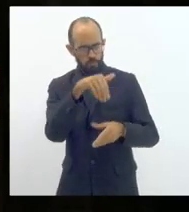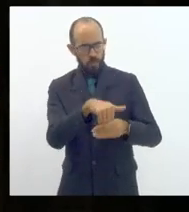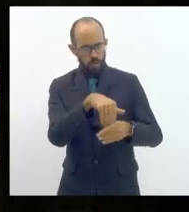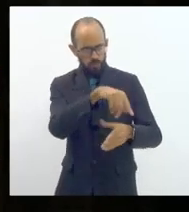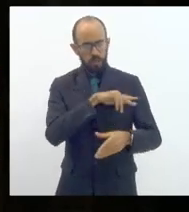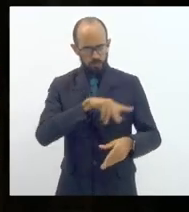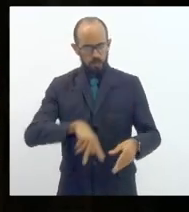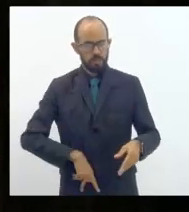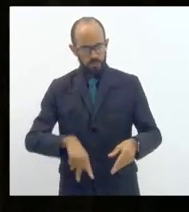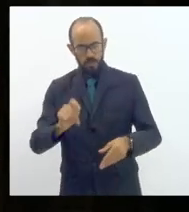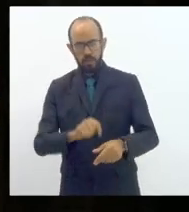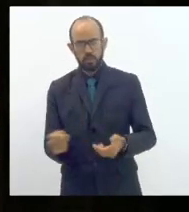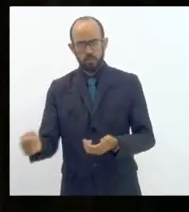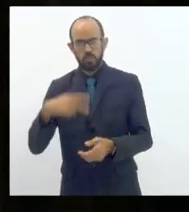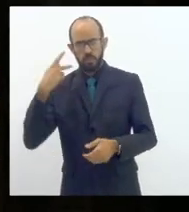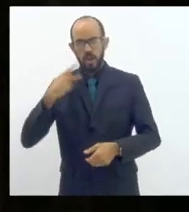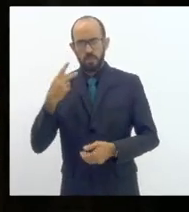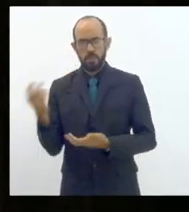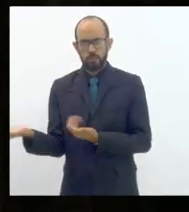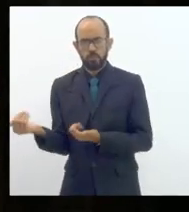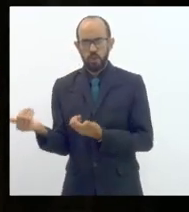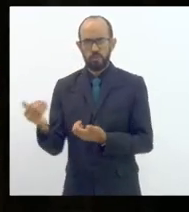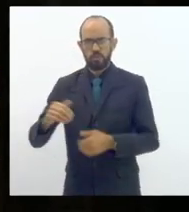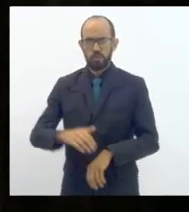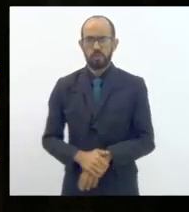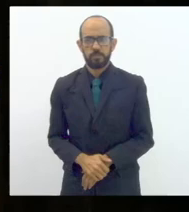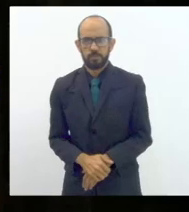presidente do Parlamento Juvenil,